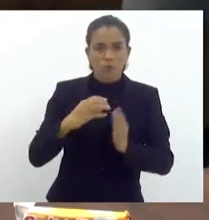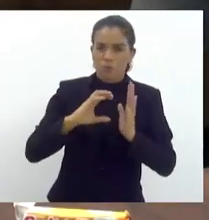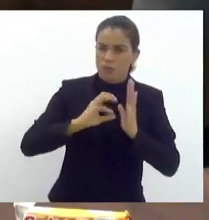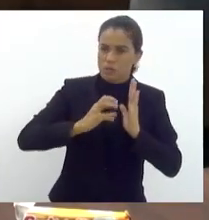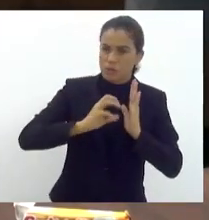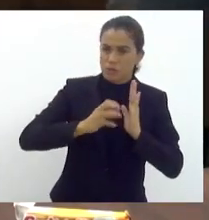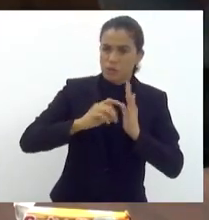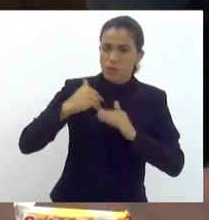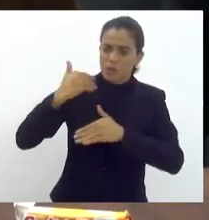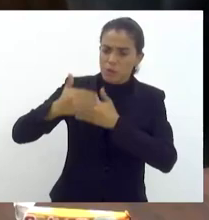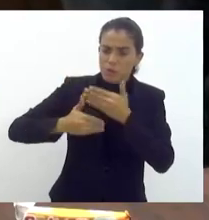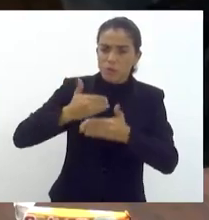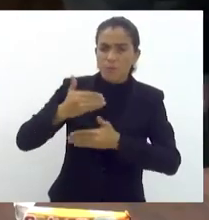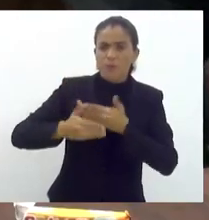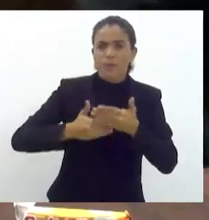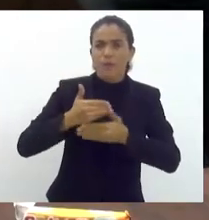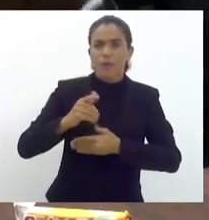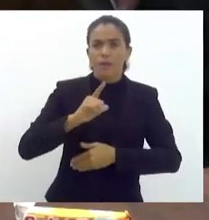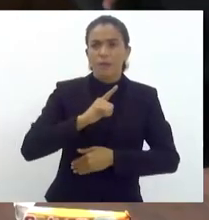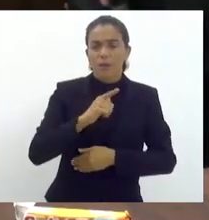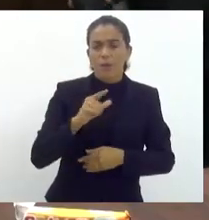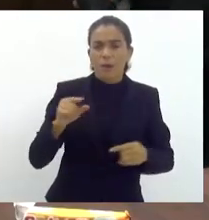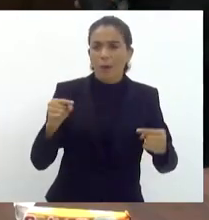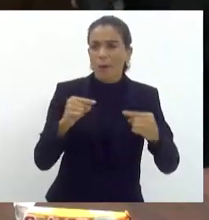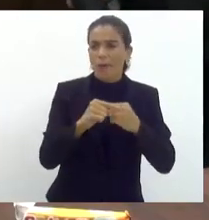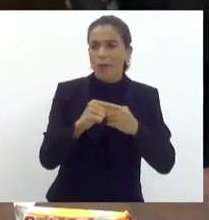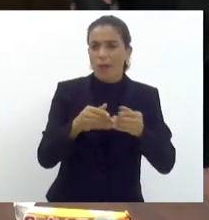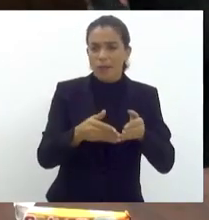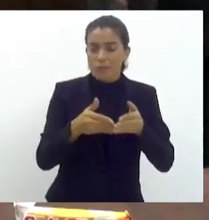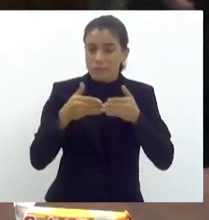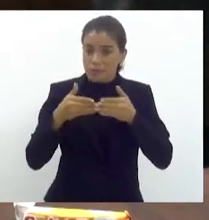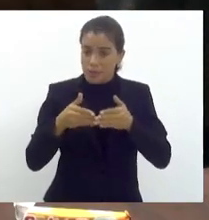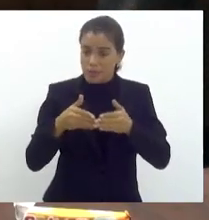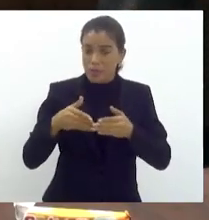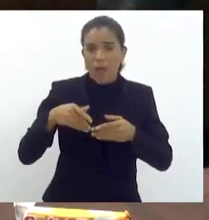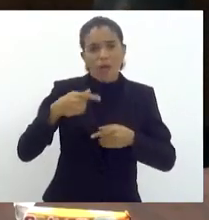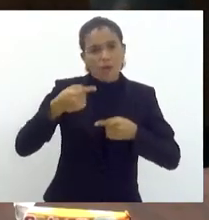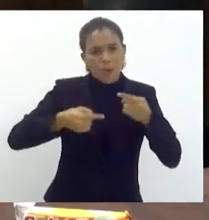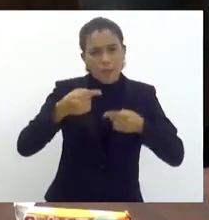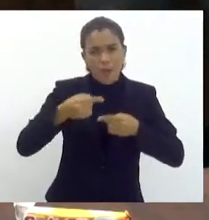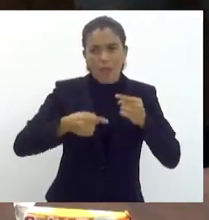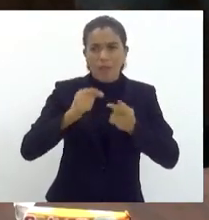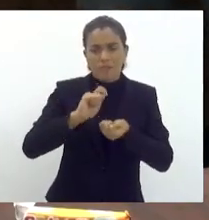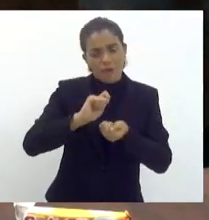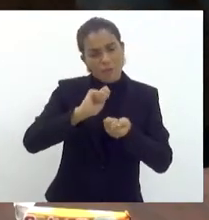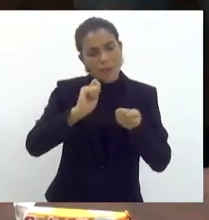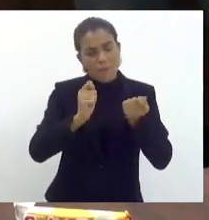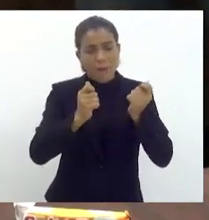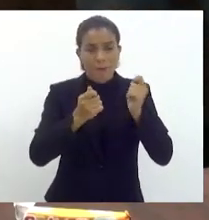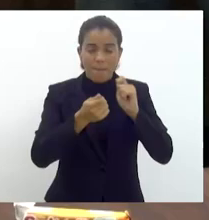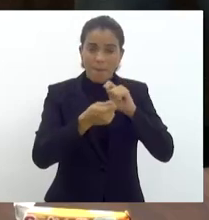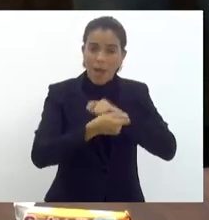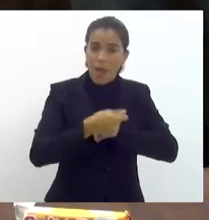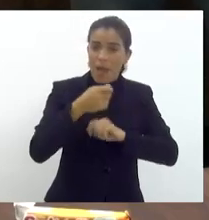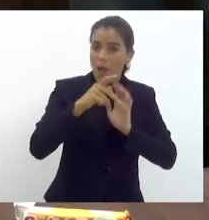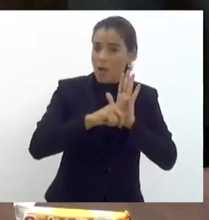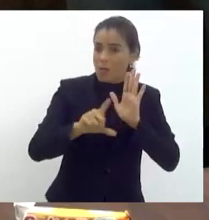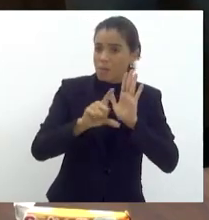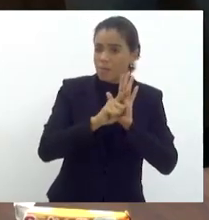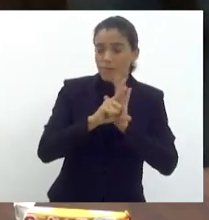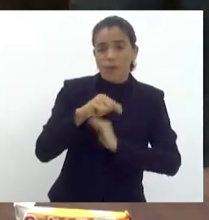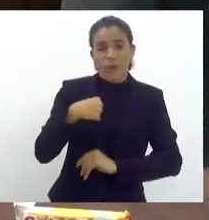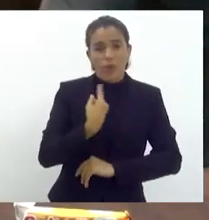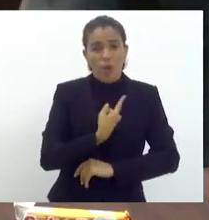historicamente tinha uma posição contrária isenções e ao longo dos debates dessa casa nós fomos transformando é um projeto que